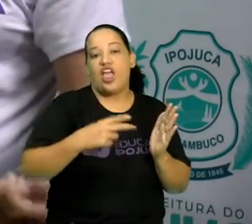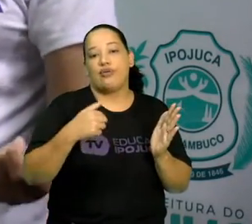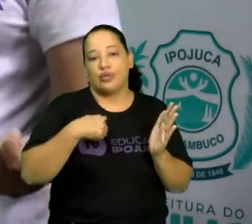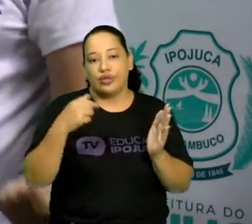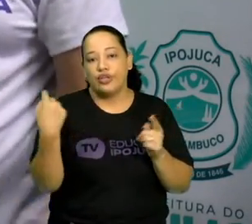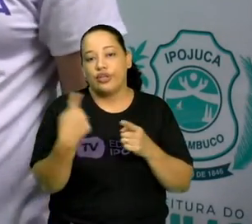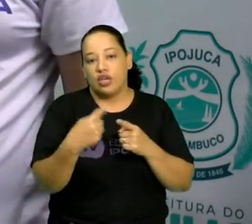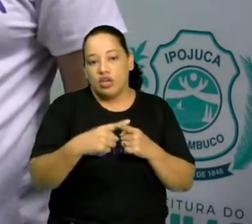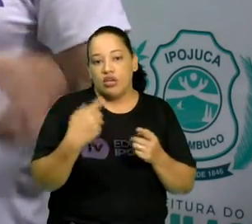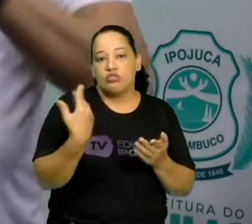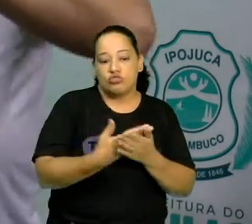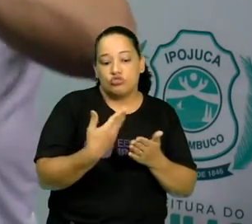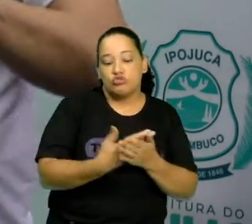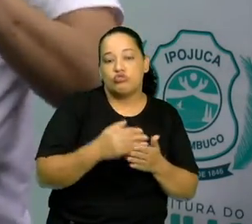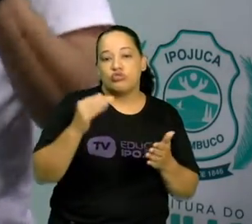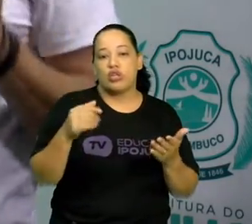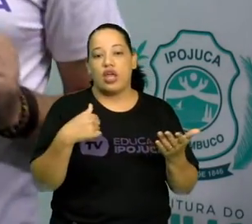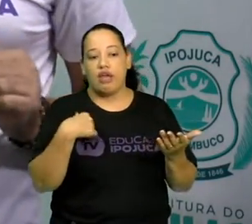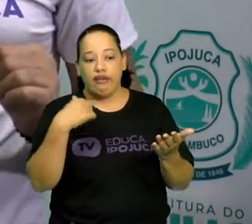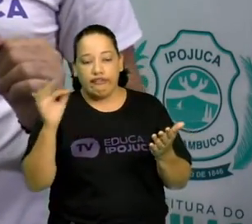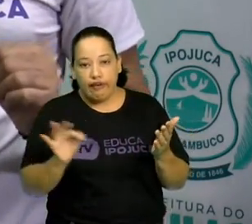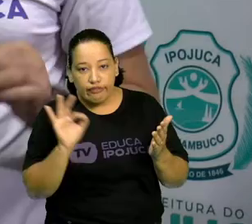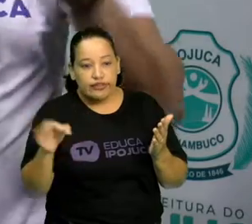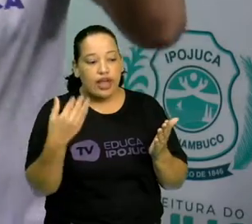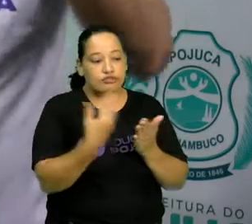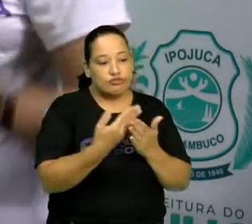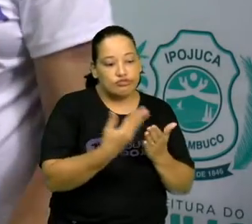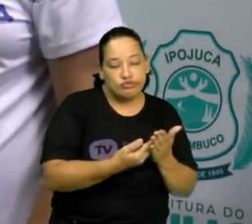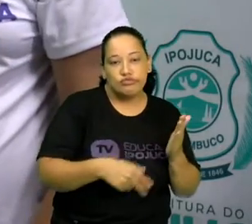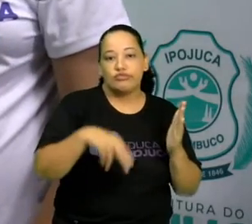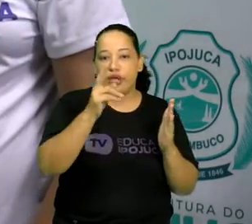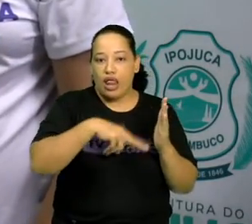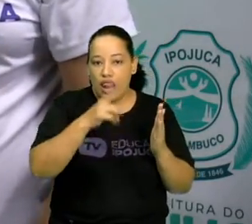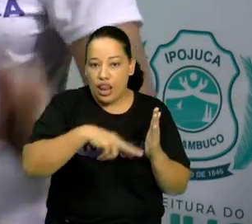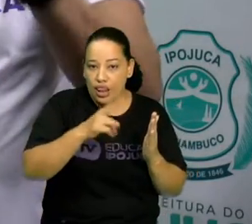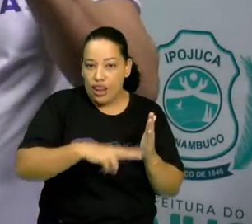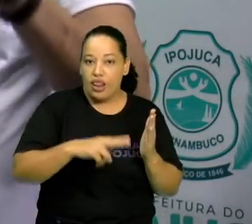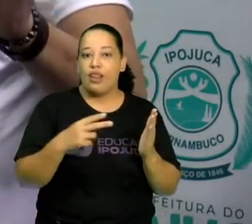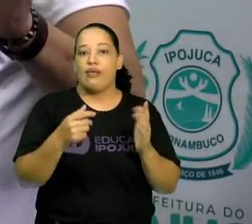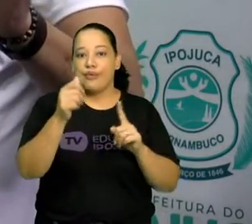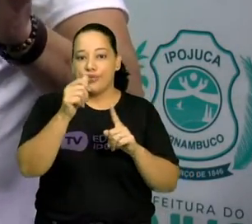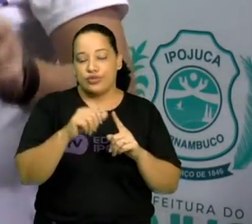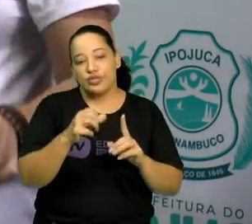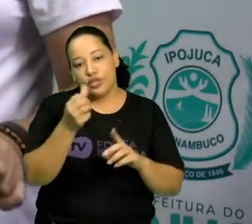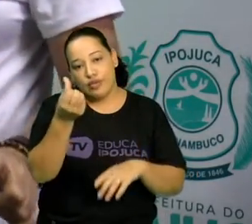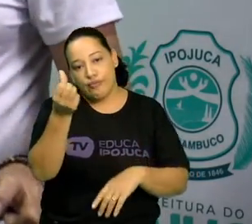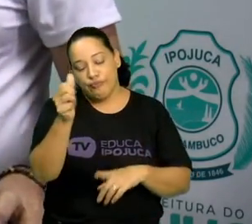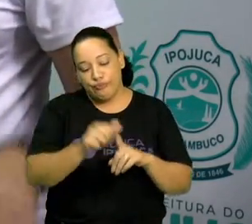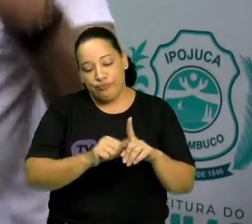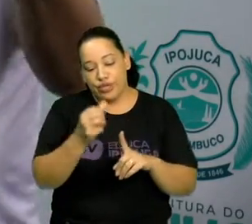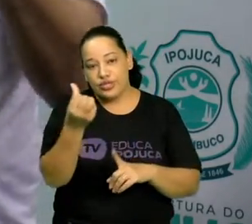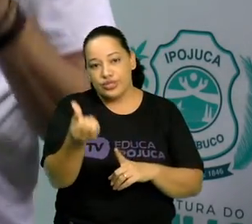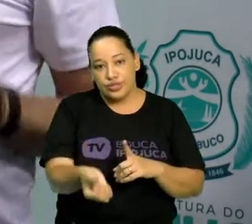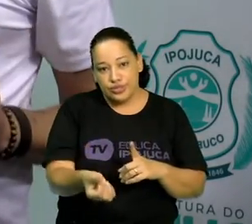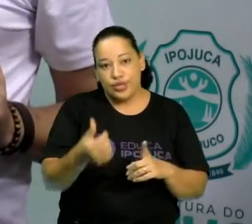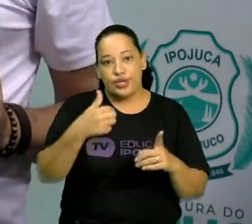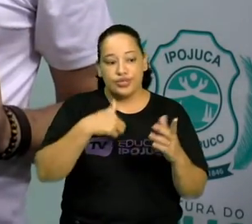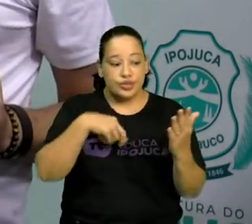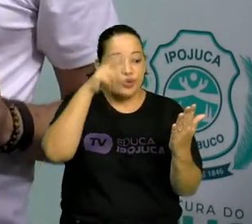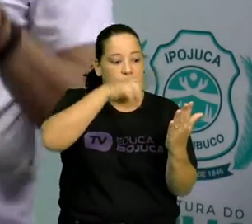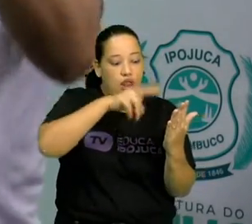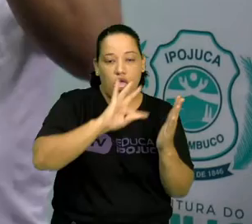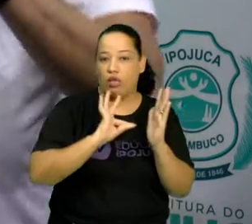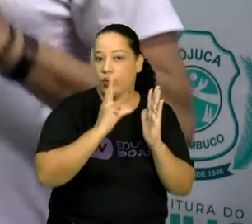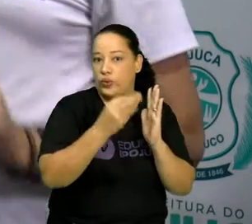resenhei, tudo mais, fiz trabalho. Assim, em 6 meses, viu, você lê os quatro livros, cada um dessa grossura, faz a resenha e entrega para o